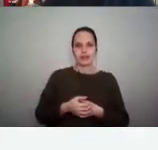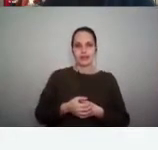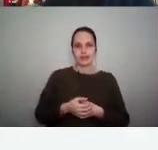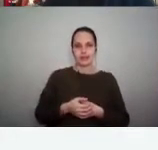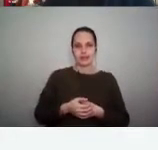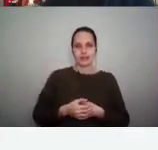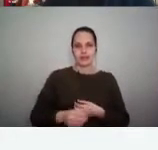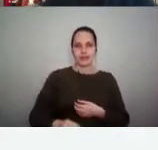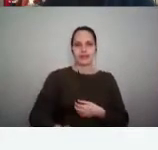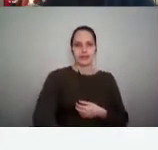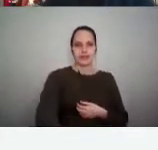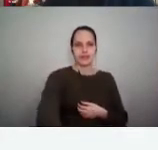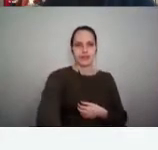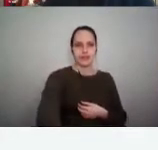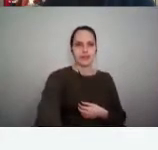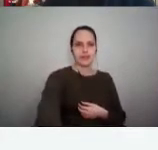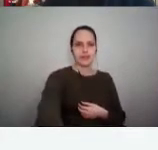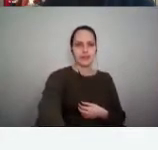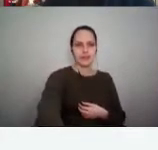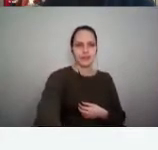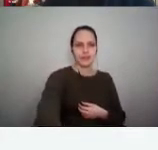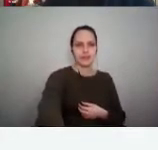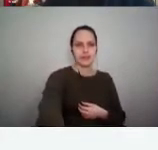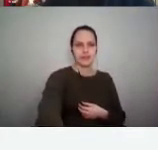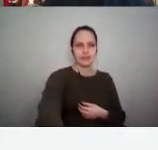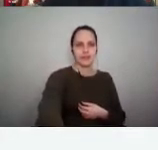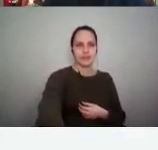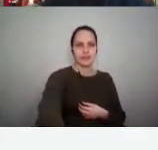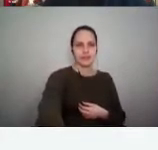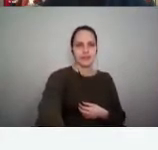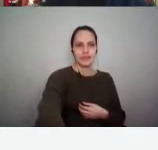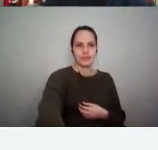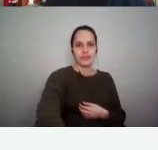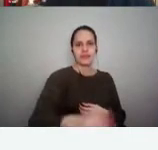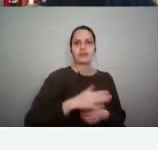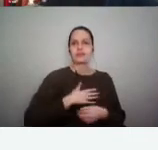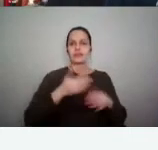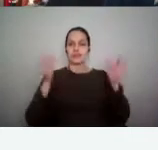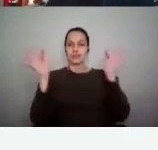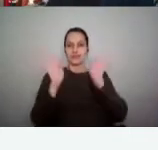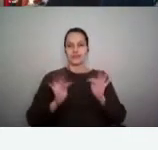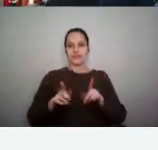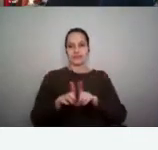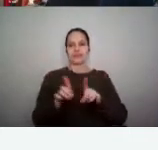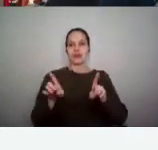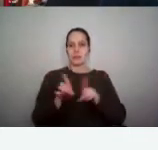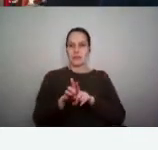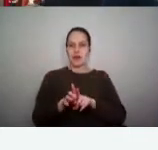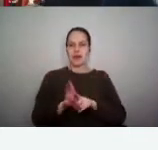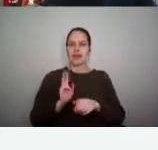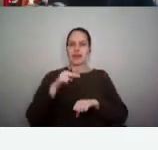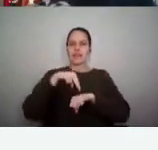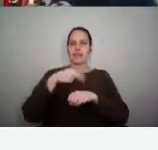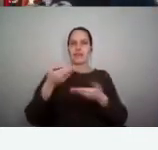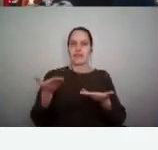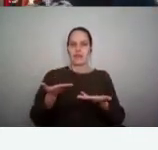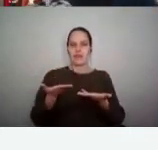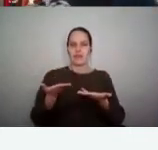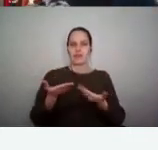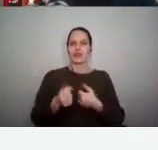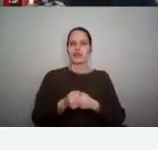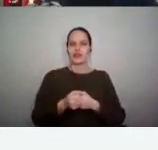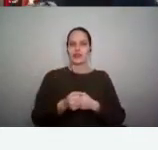Muito obrigada, também para mim é uma alegria estar repartindo com vocês. E eu fiquei pensando, depois da toda